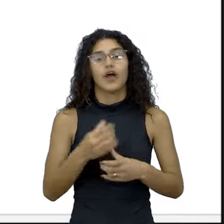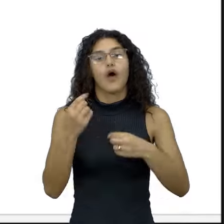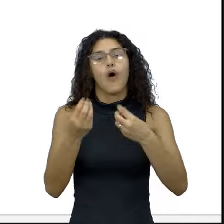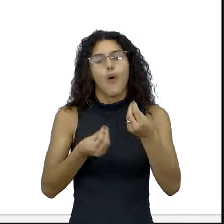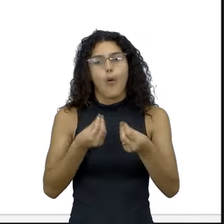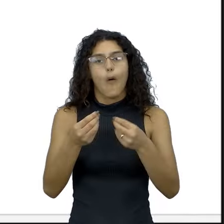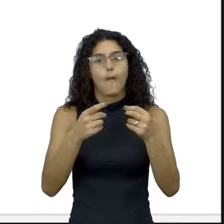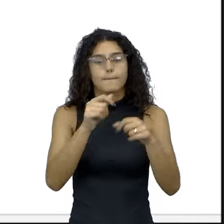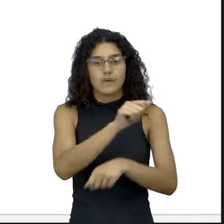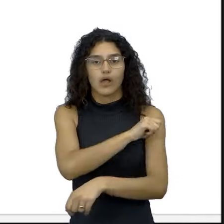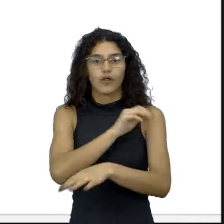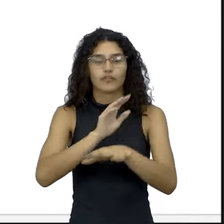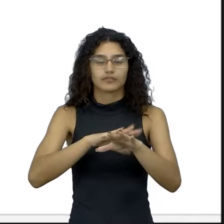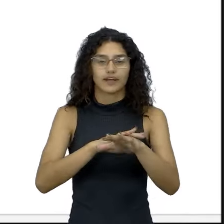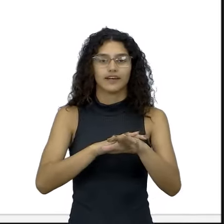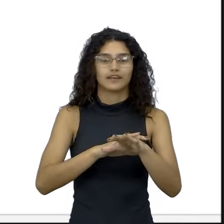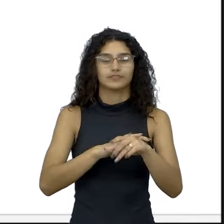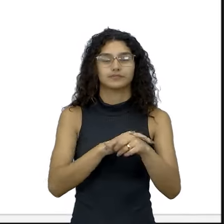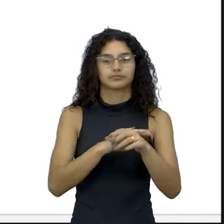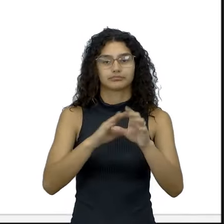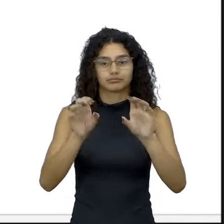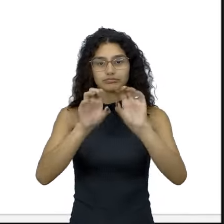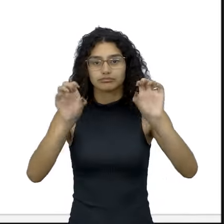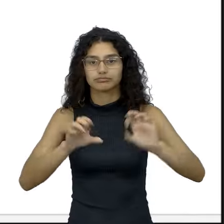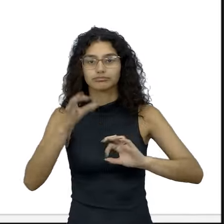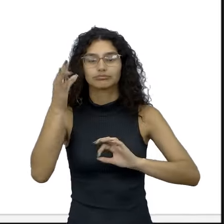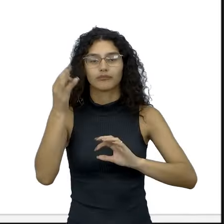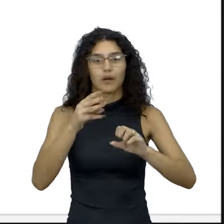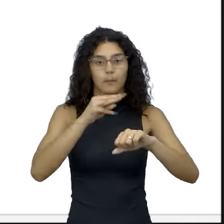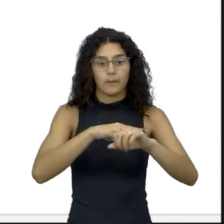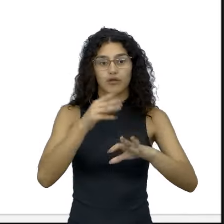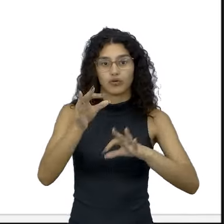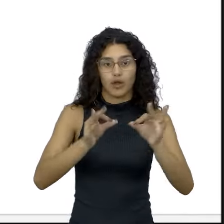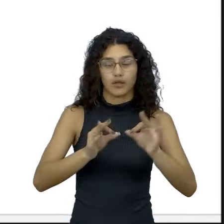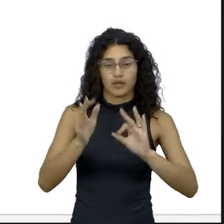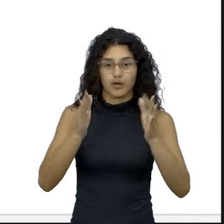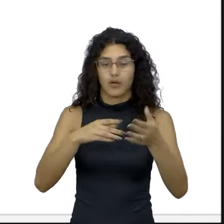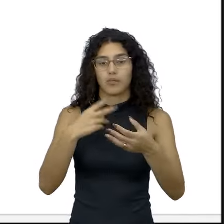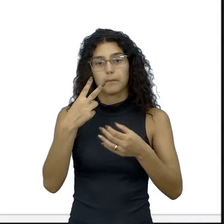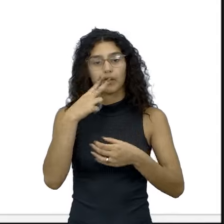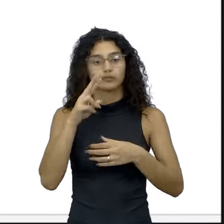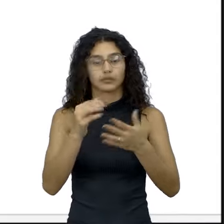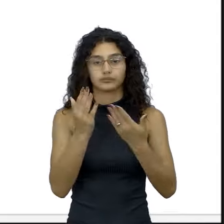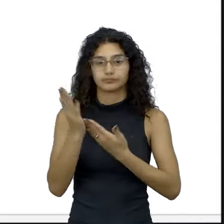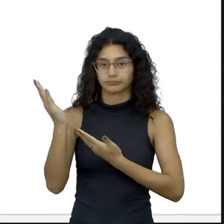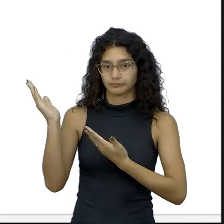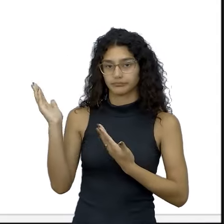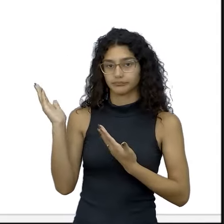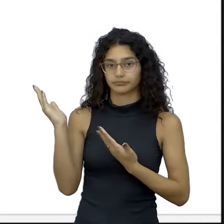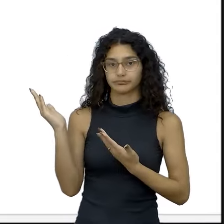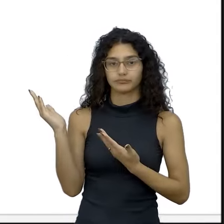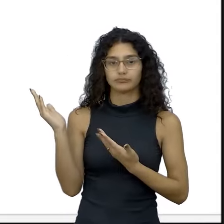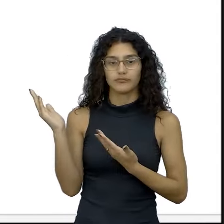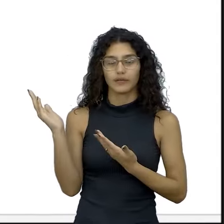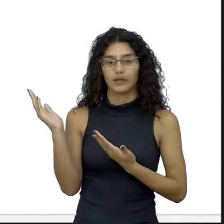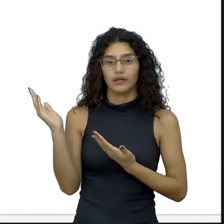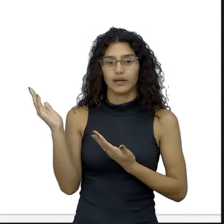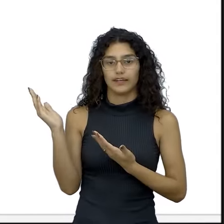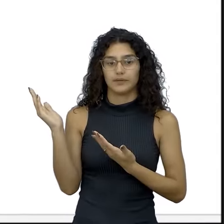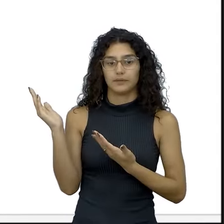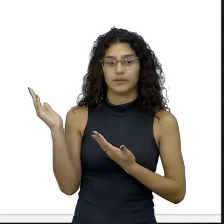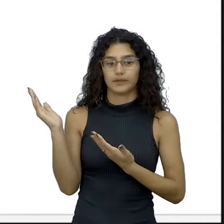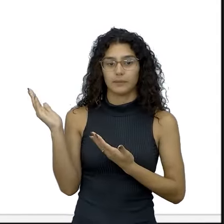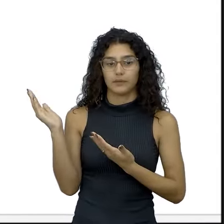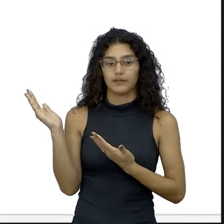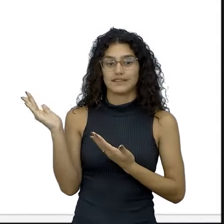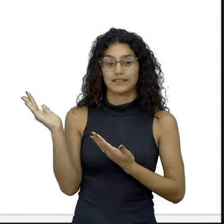farão uma síntese sobre a estrutura composicional. Então, aqui é o momento de organizar. Como vocês podem ver na tela, no slide, é esse quadro que eu